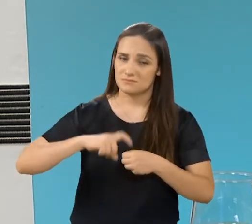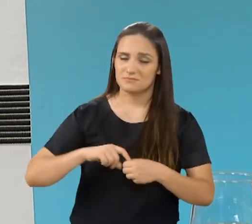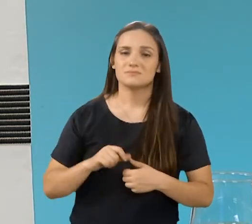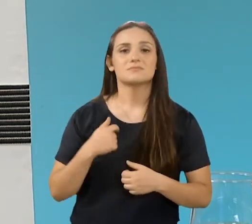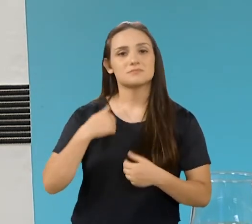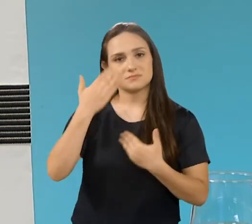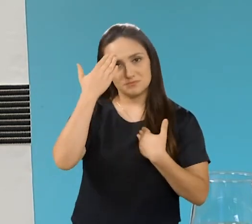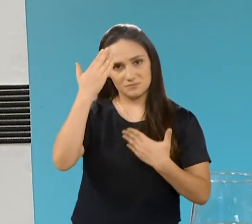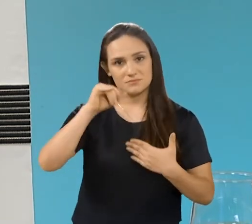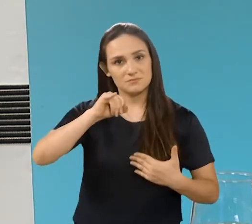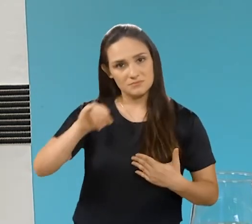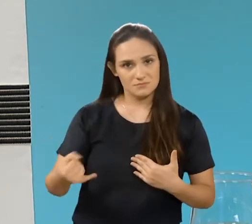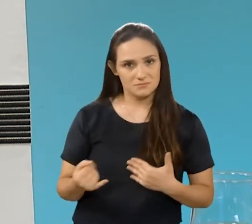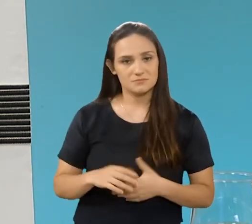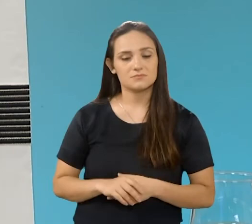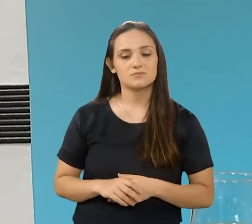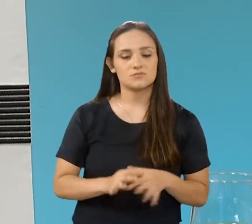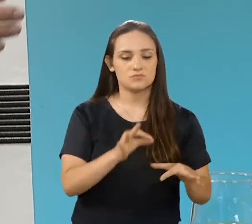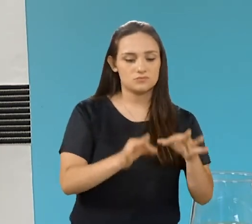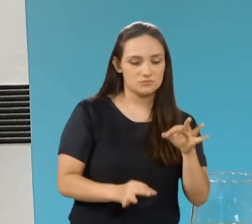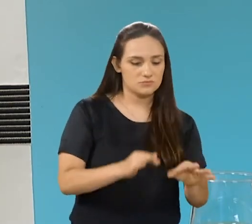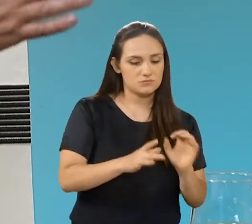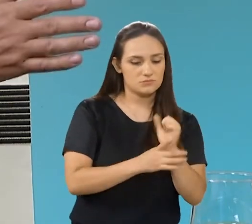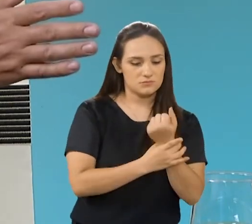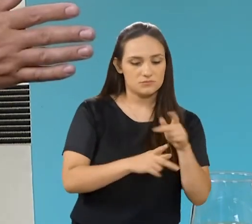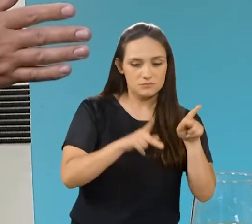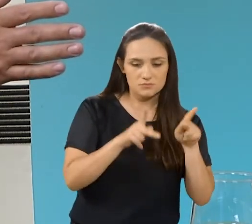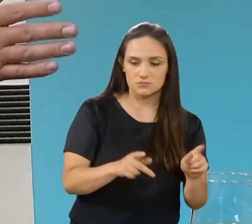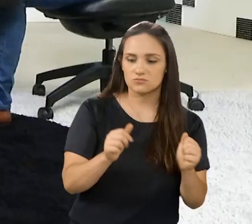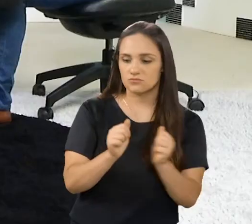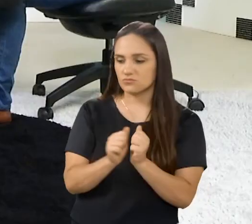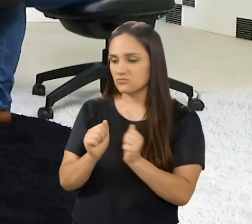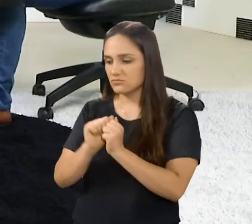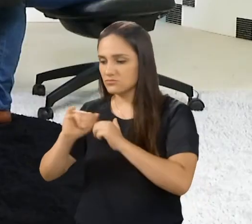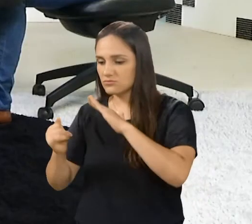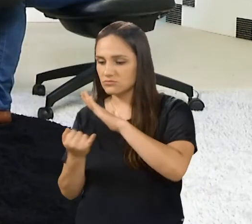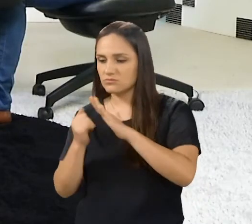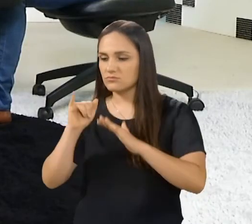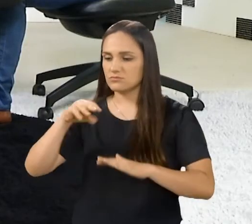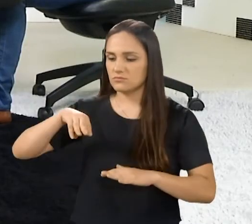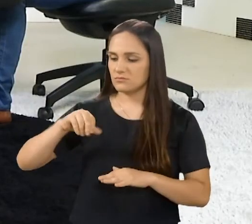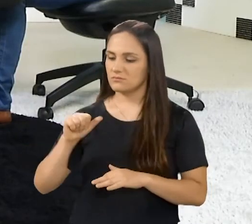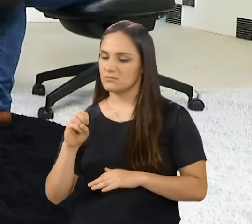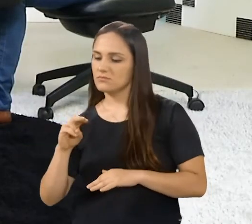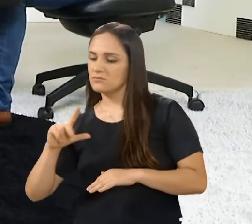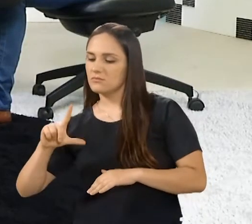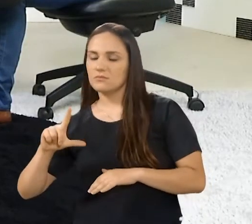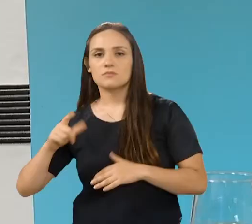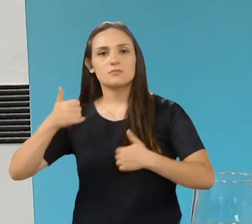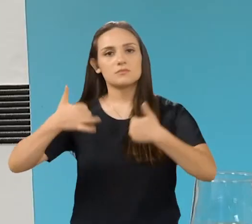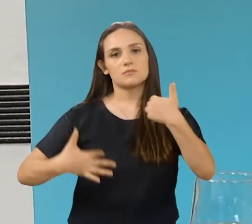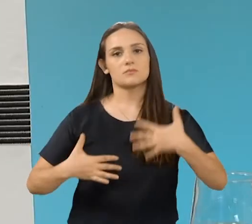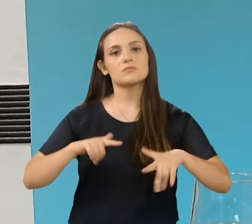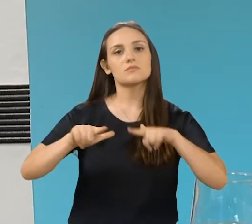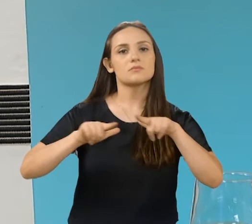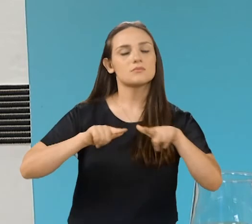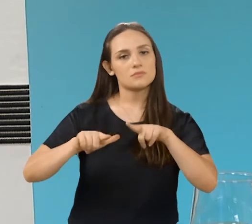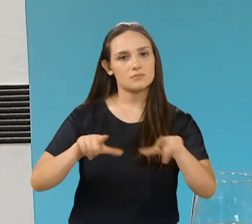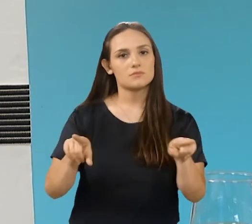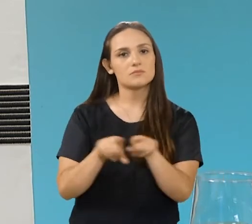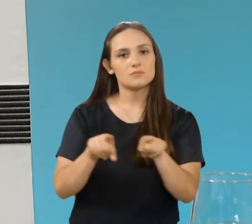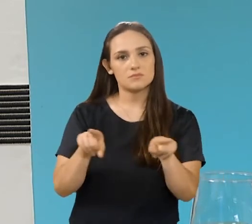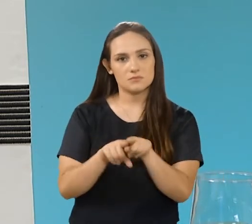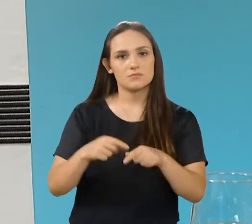de estarmos aqui, Justiça e Segurança Pública e IMASU, falando do trabalho, falando